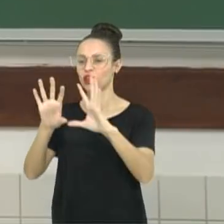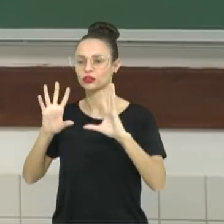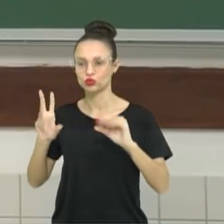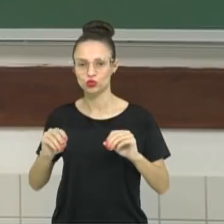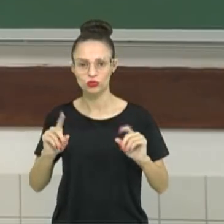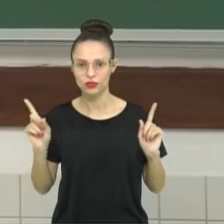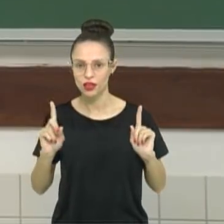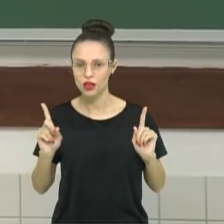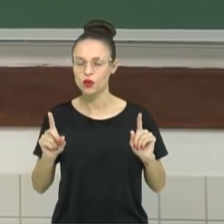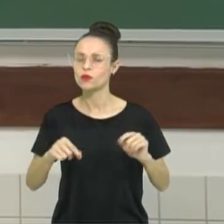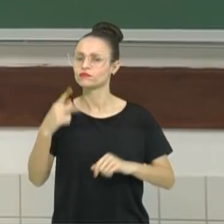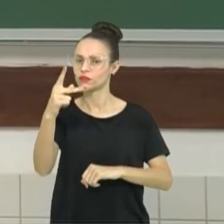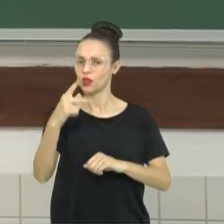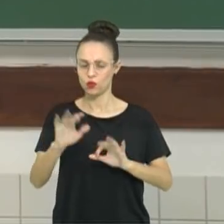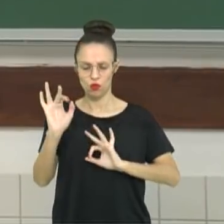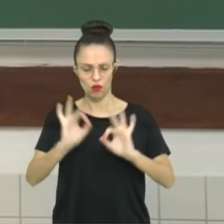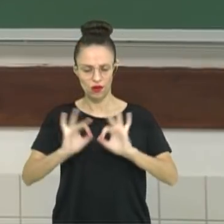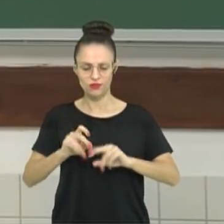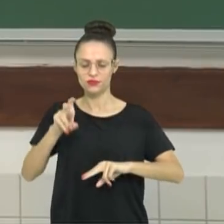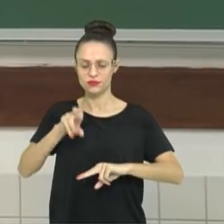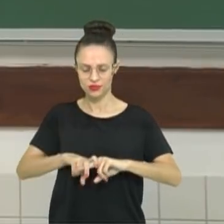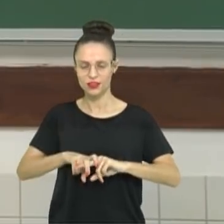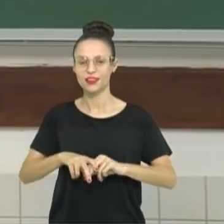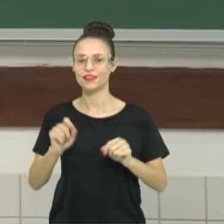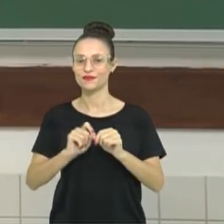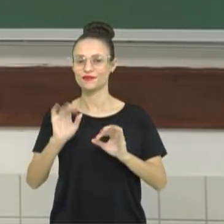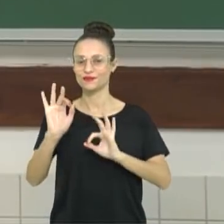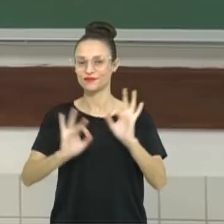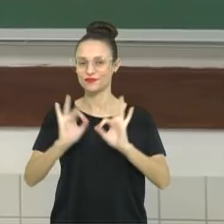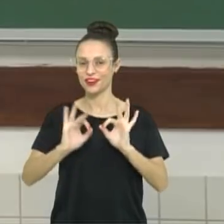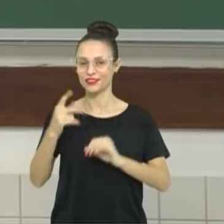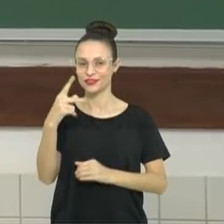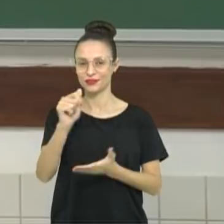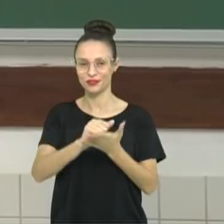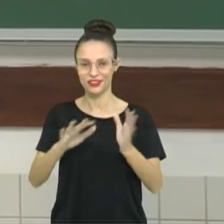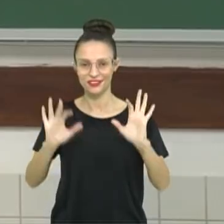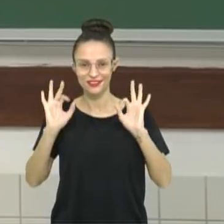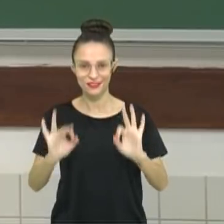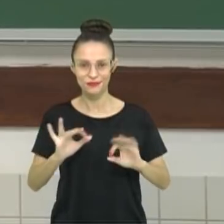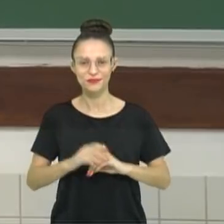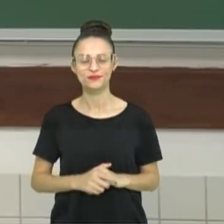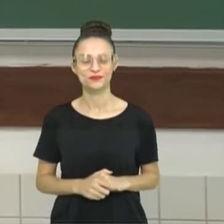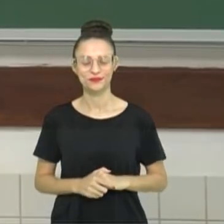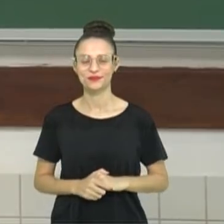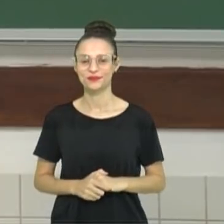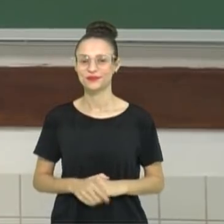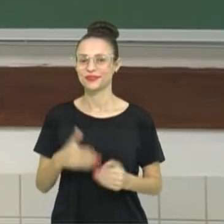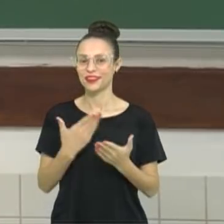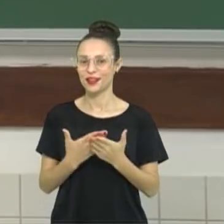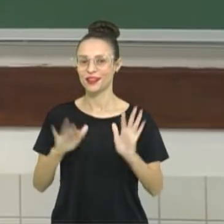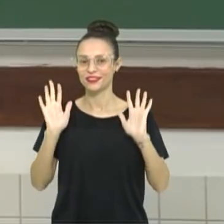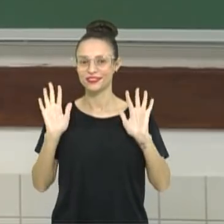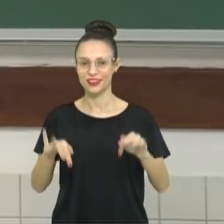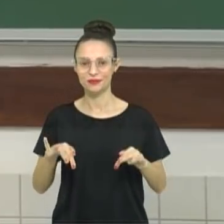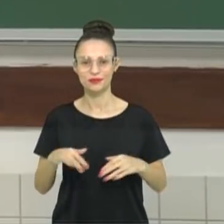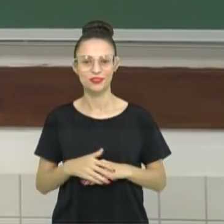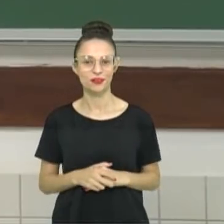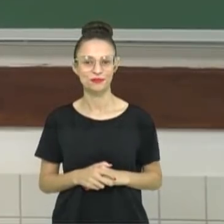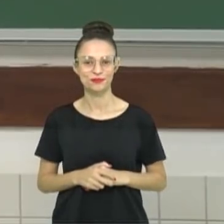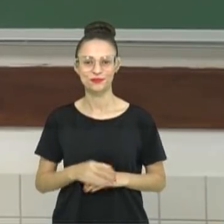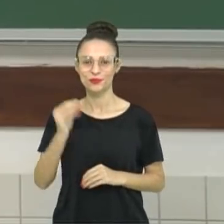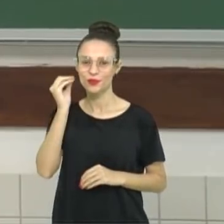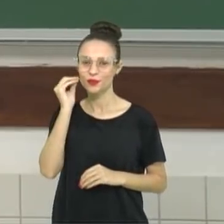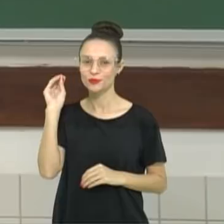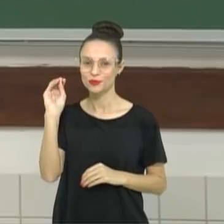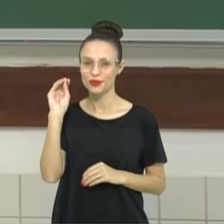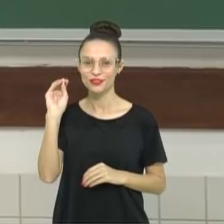mundo trazer seu material. Organiza, senta lá e produz o seu trabalho. Tá certo, pessoal? Nossa aula termina por aqui.